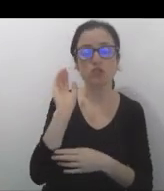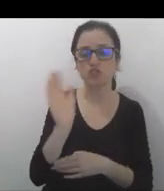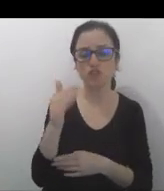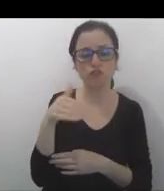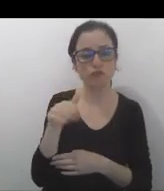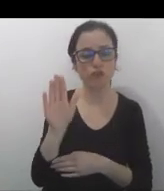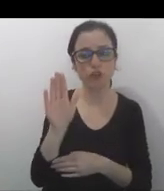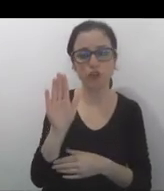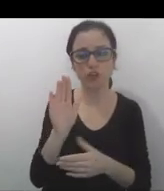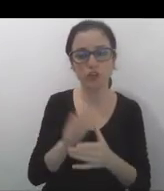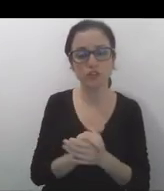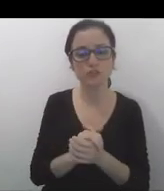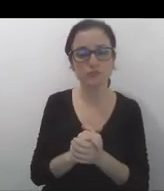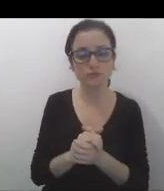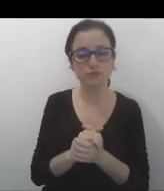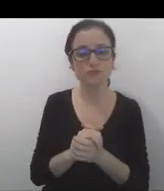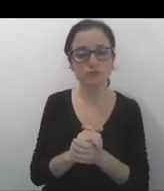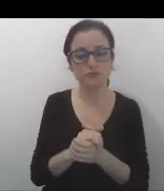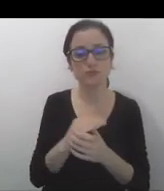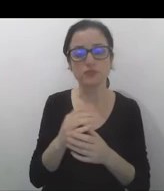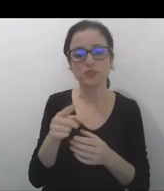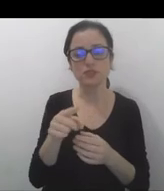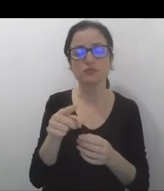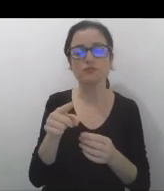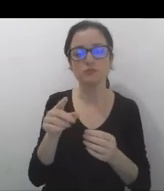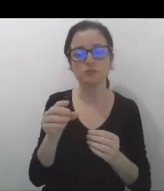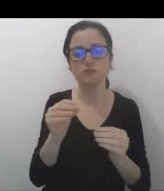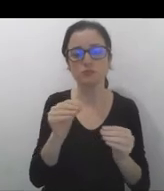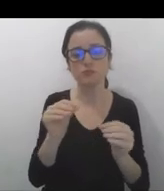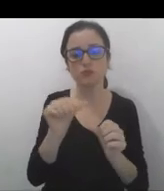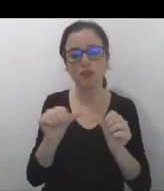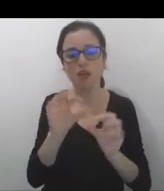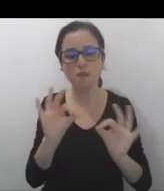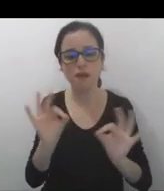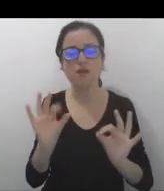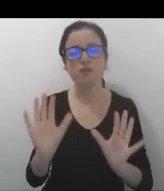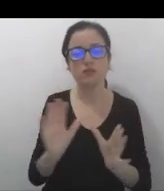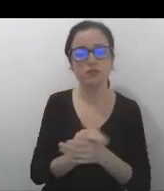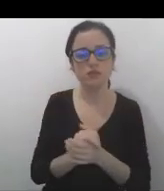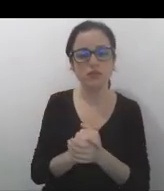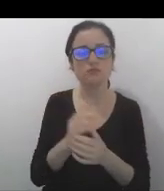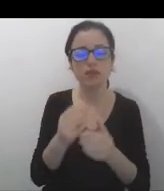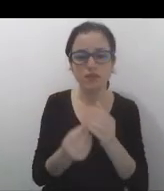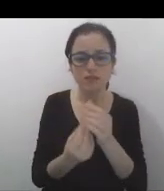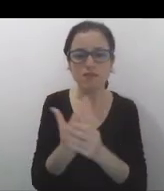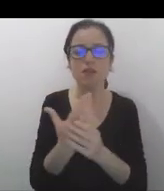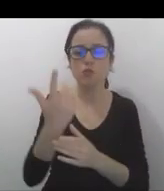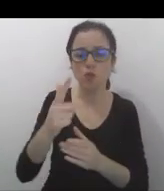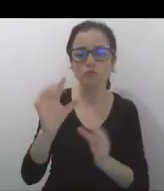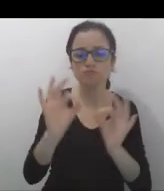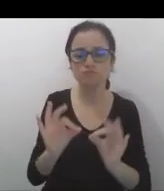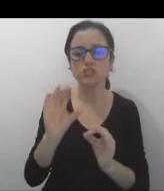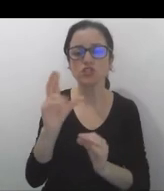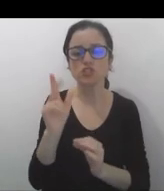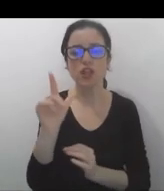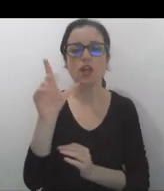no que a Bauhaus foi... Ela não foi transplantada, não dá para dizer isso, né? Ela foi recriada,